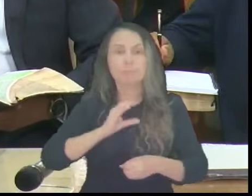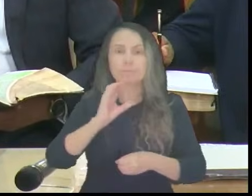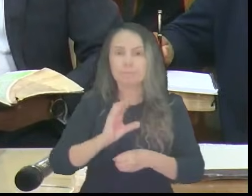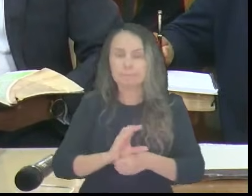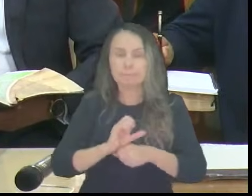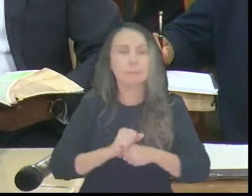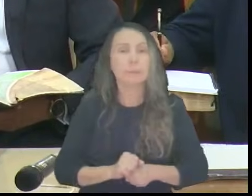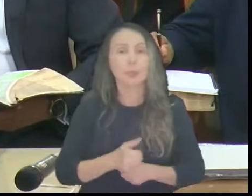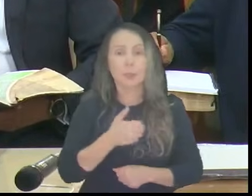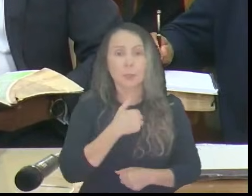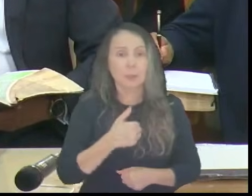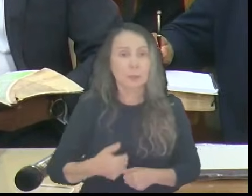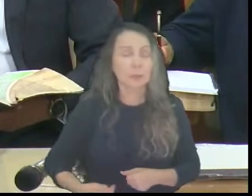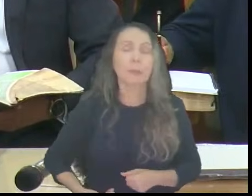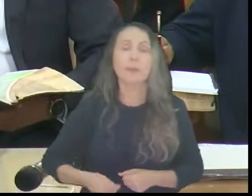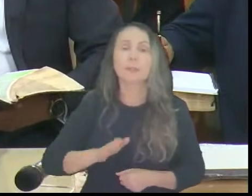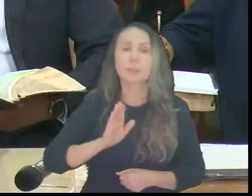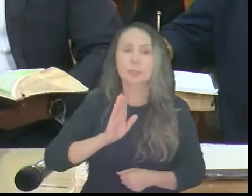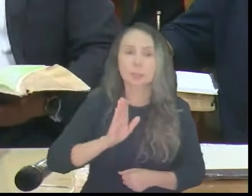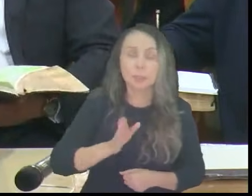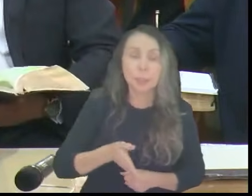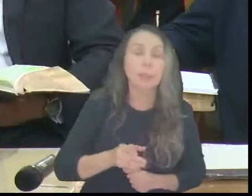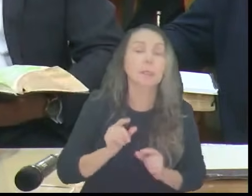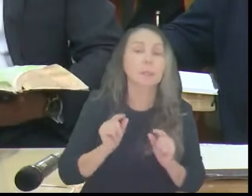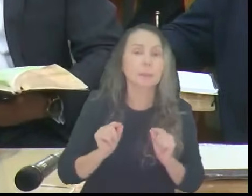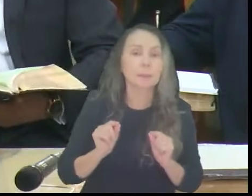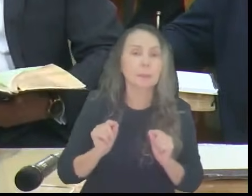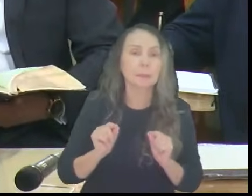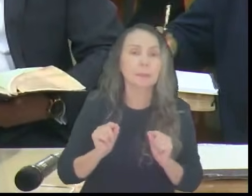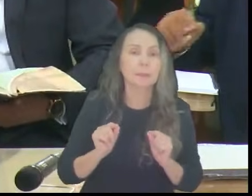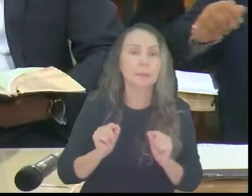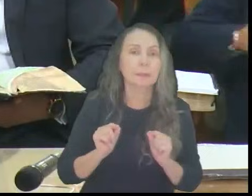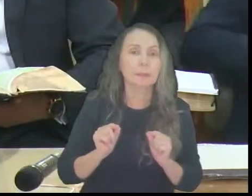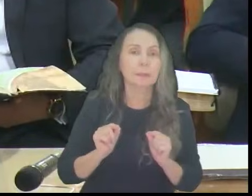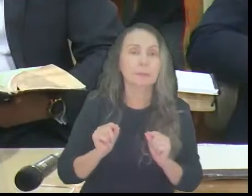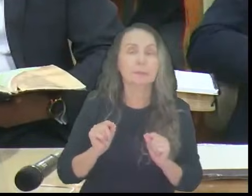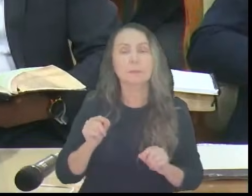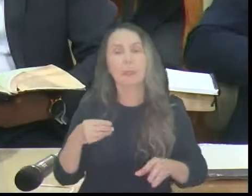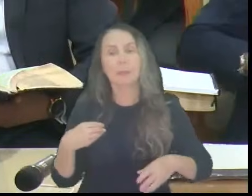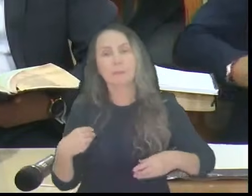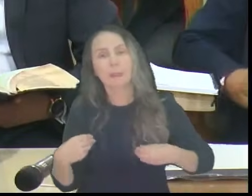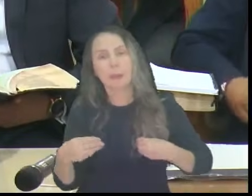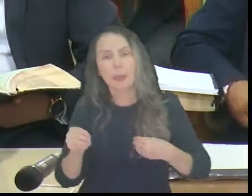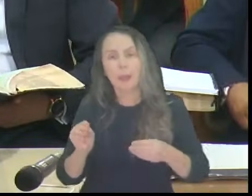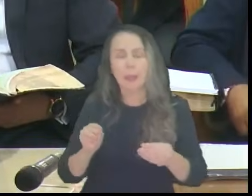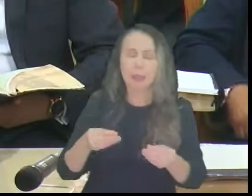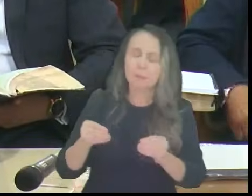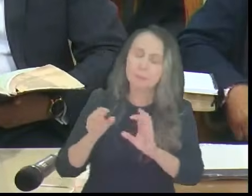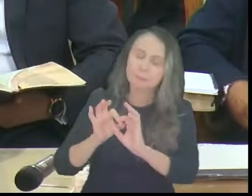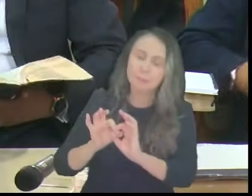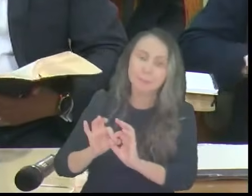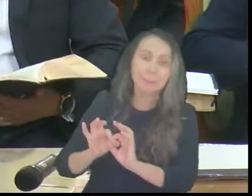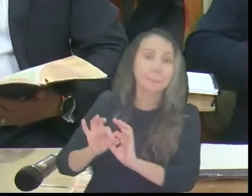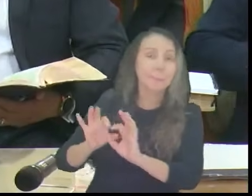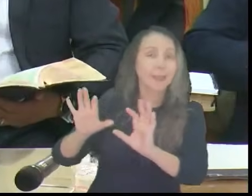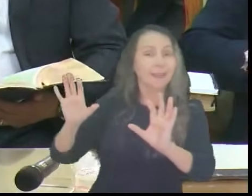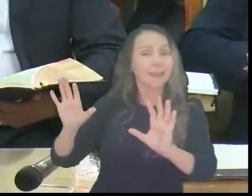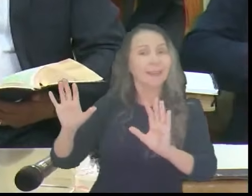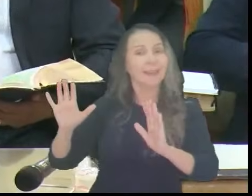O governo já estava o quê? Nesse período, já estava flexível, já estava dando